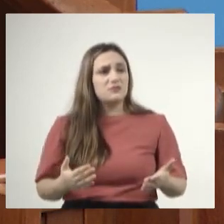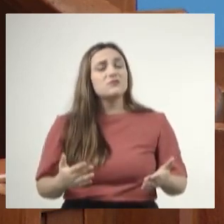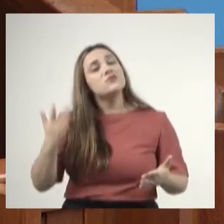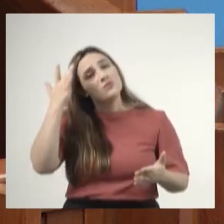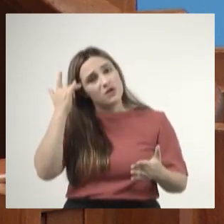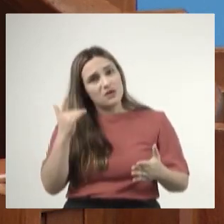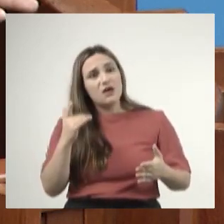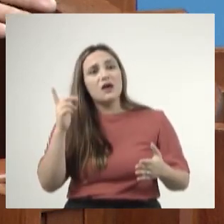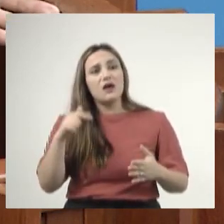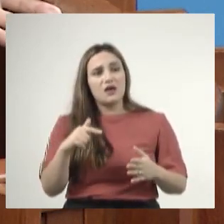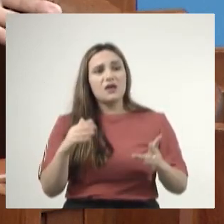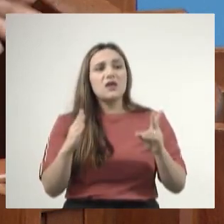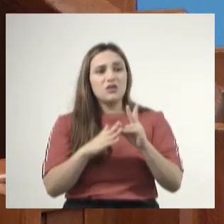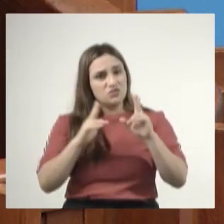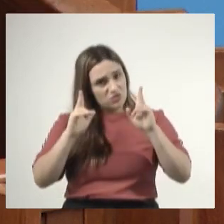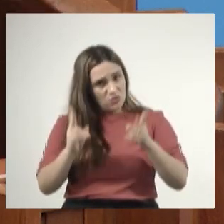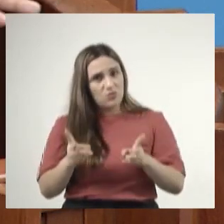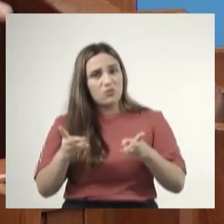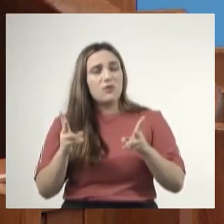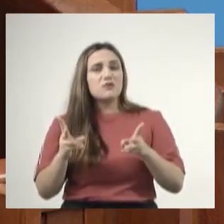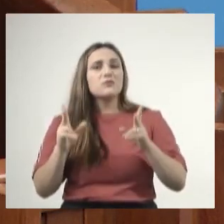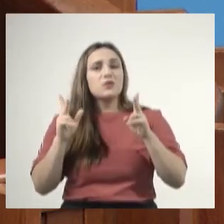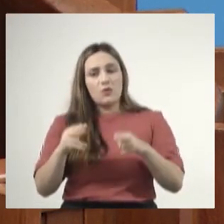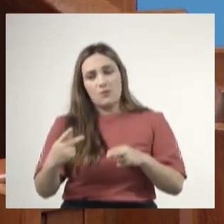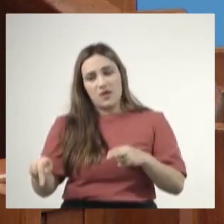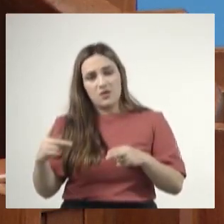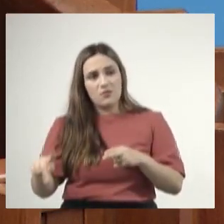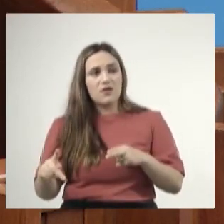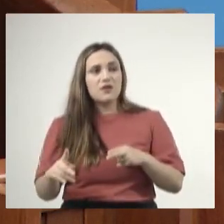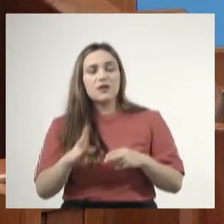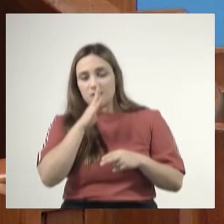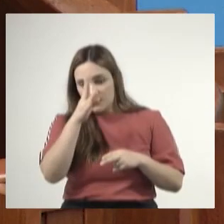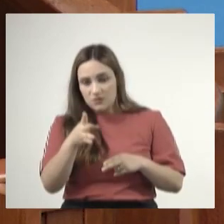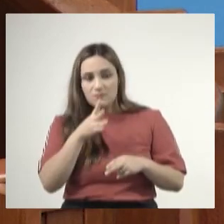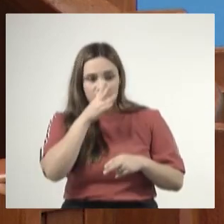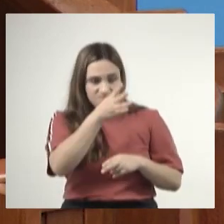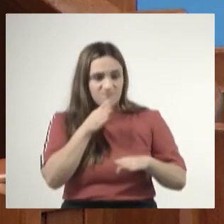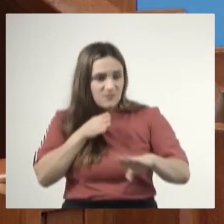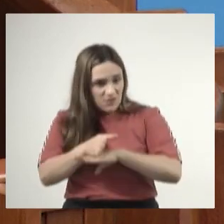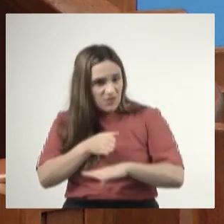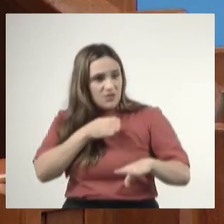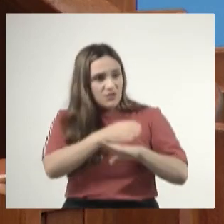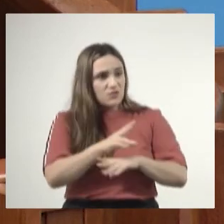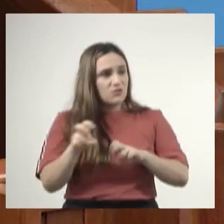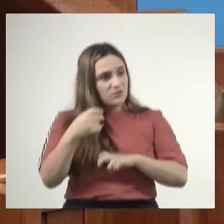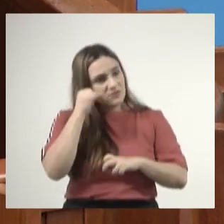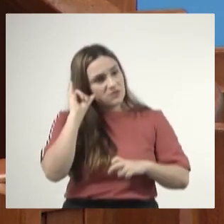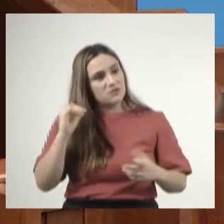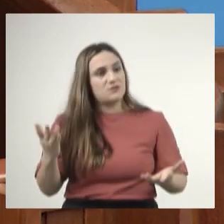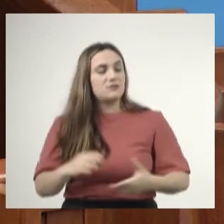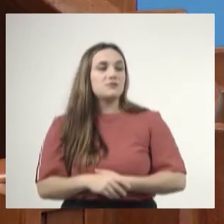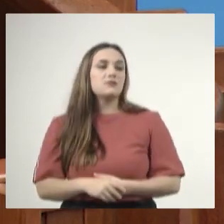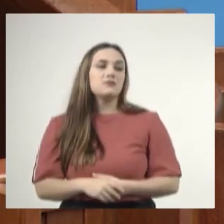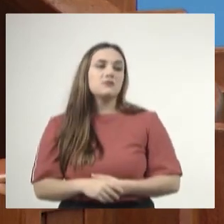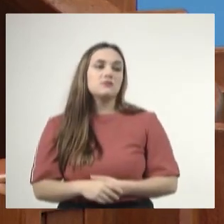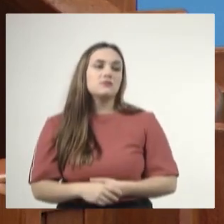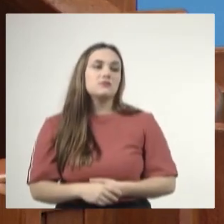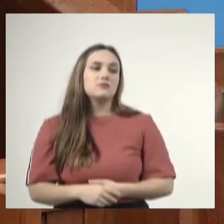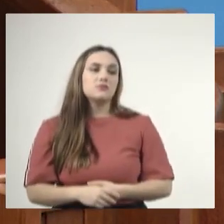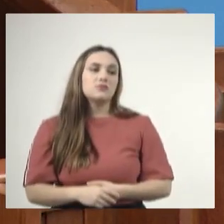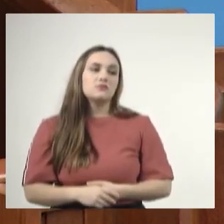invadida pelos mesmos índios que invadiram a fazenda do seu Pio Silva, e até hoje não está resolvido. Então, na minha